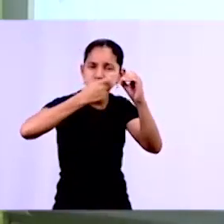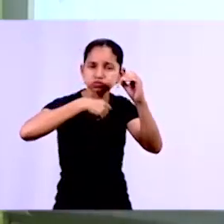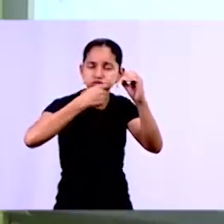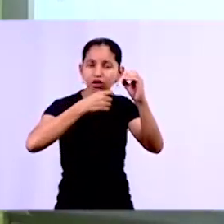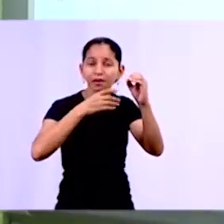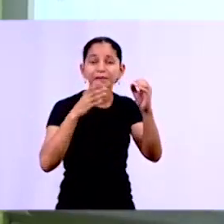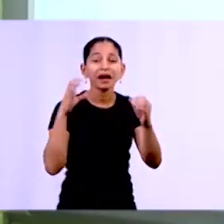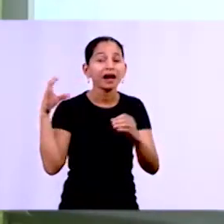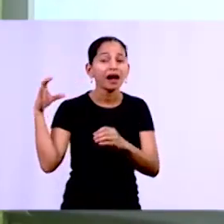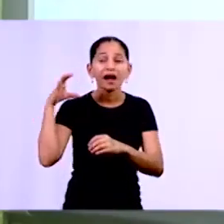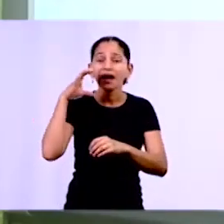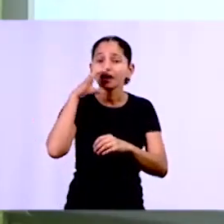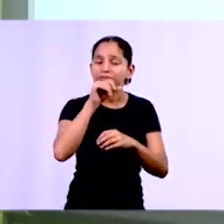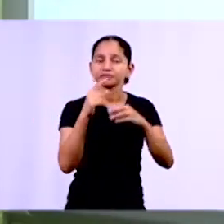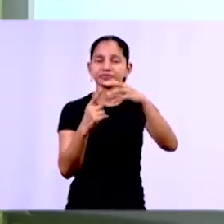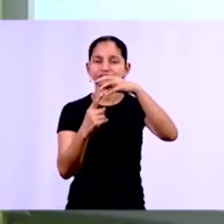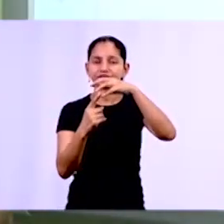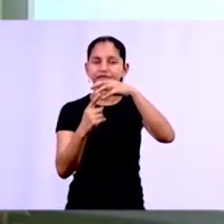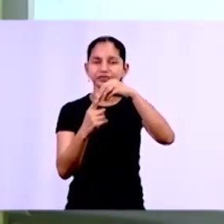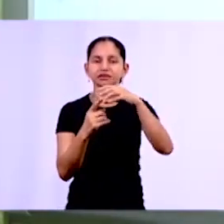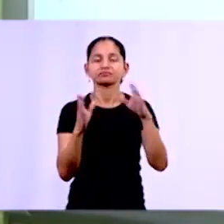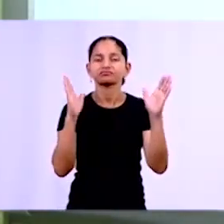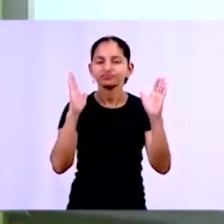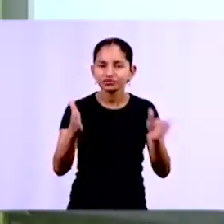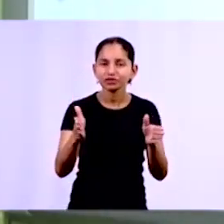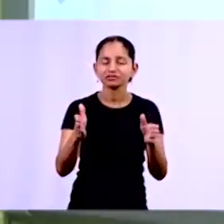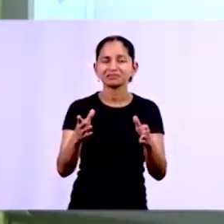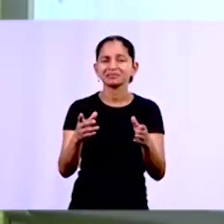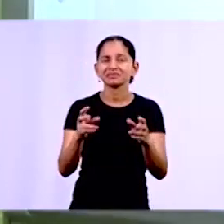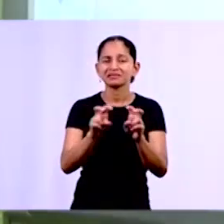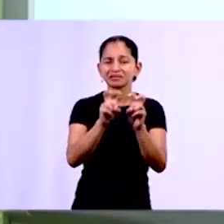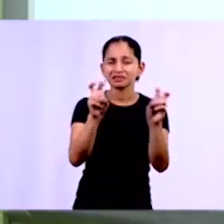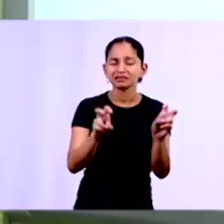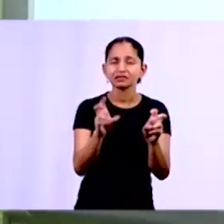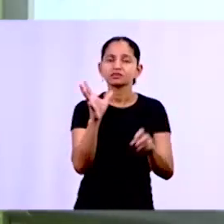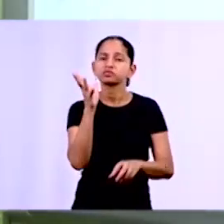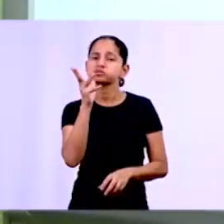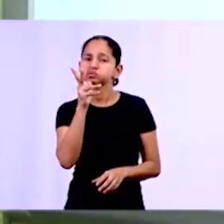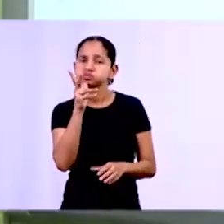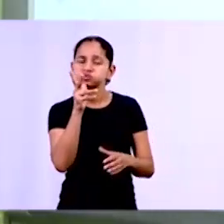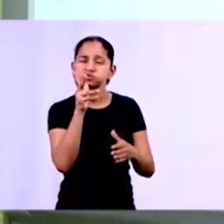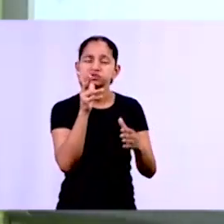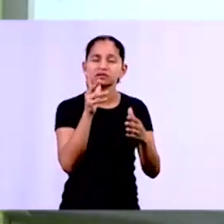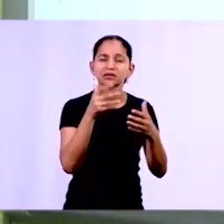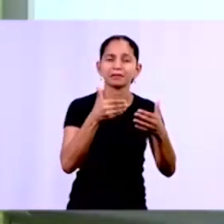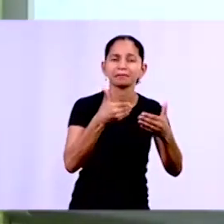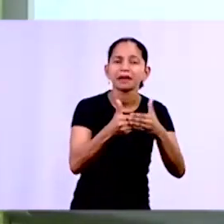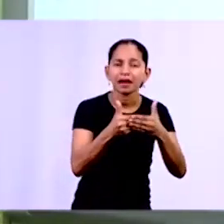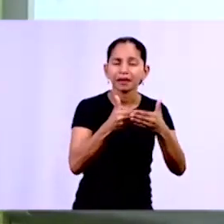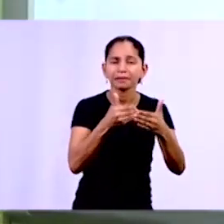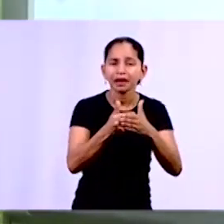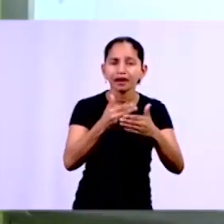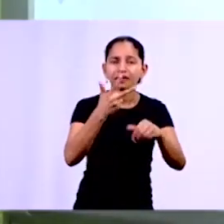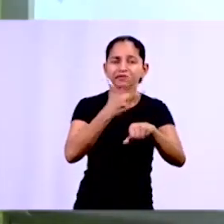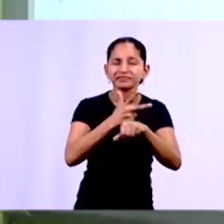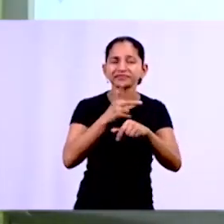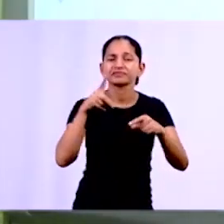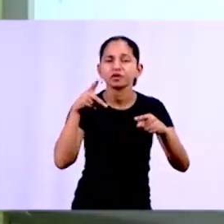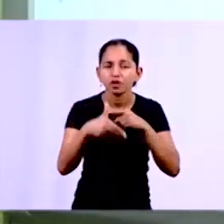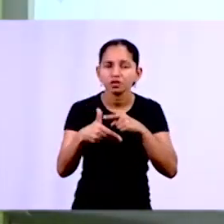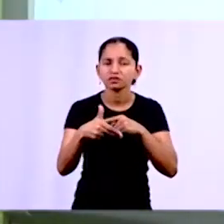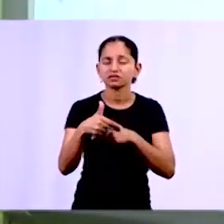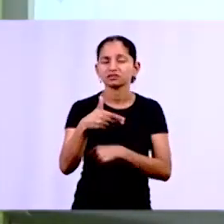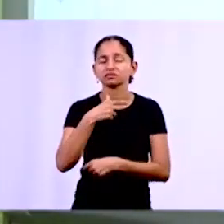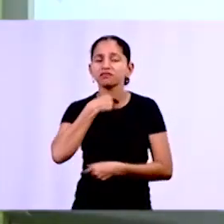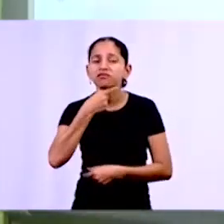são várias informações ao mesmo tempo. E se eu tiver um computador pequeno, vai começar a dar lag. Lag é começar a parar a imagem. Não, eu preciso de muito